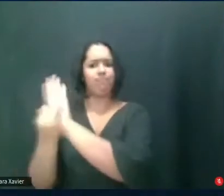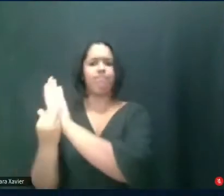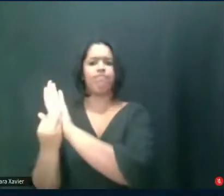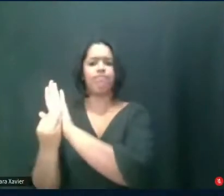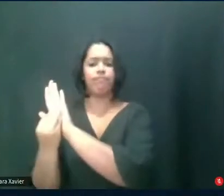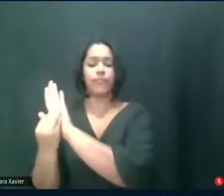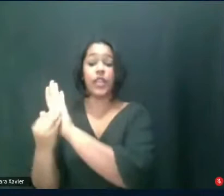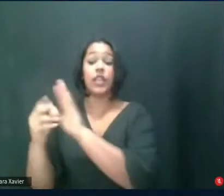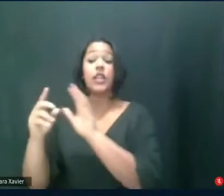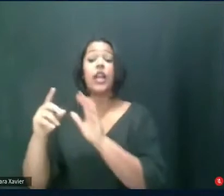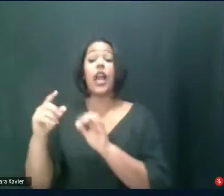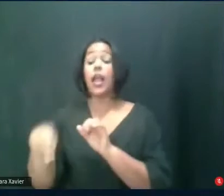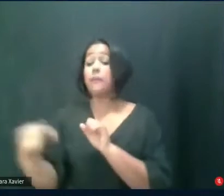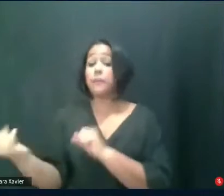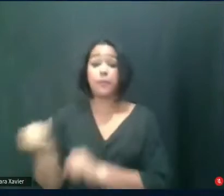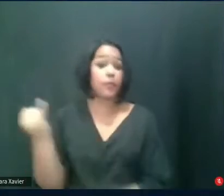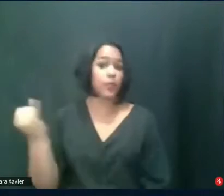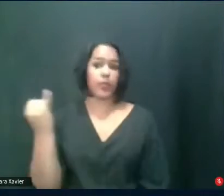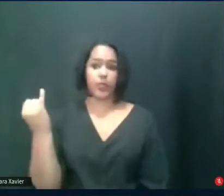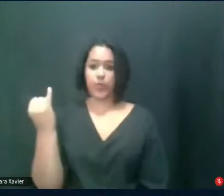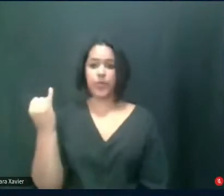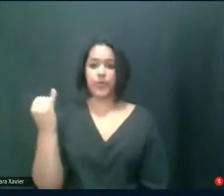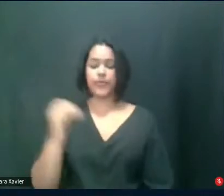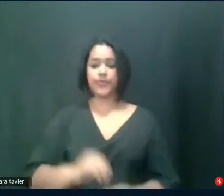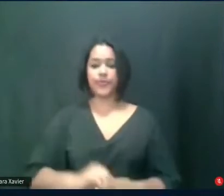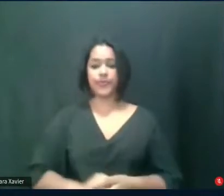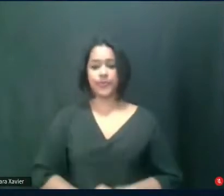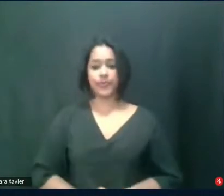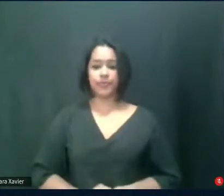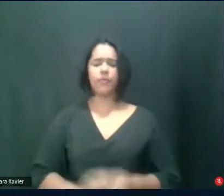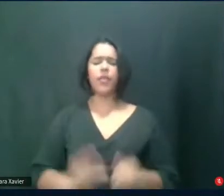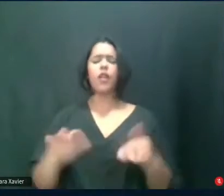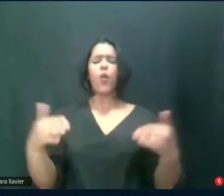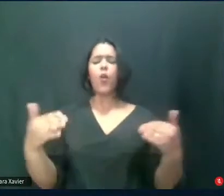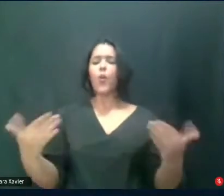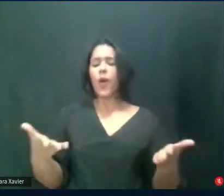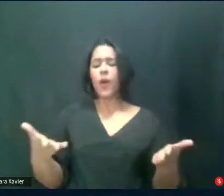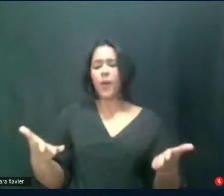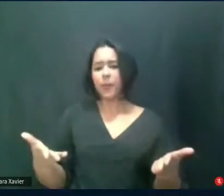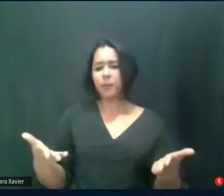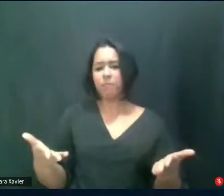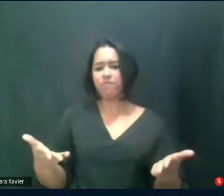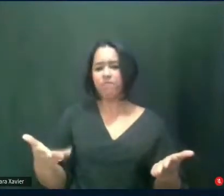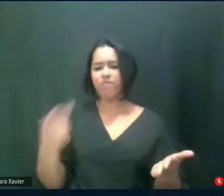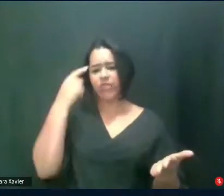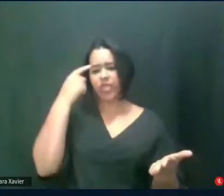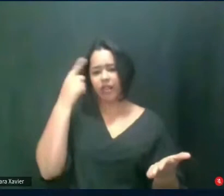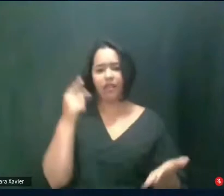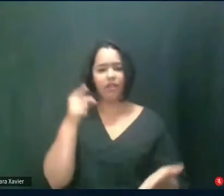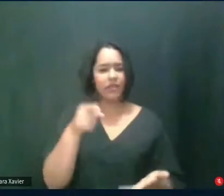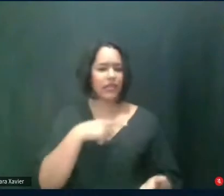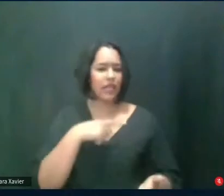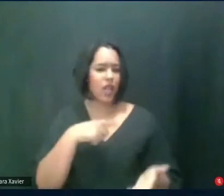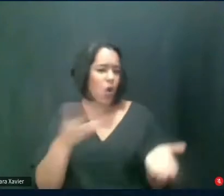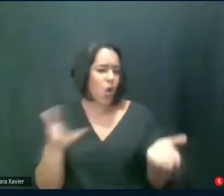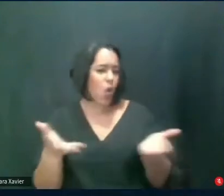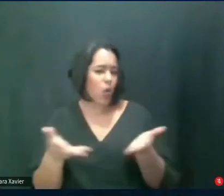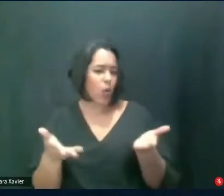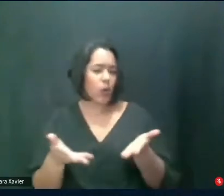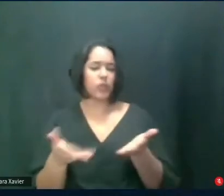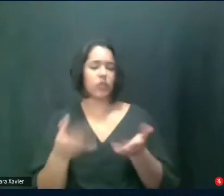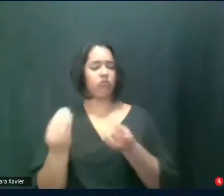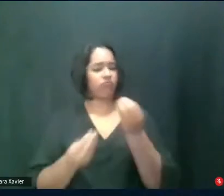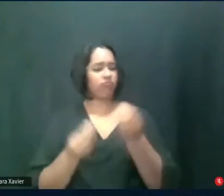um artigo é fundamental. Tá. Qual é a sugestão que você tem hoje, como